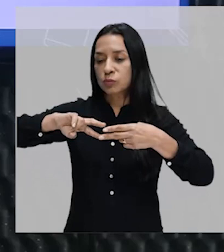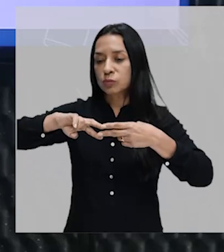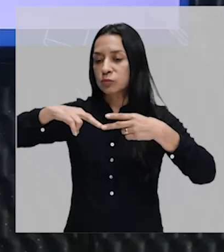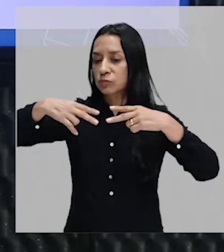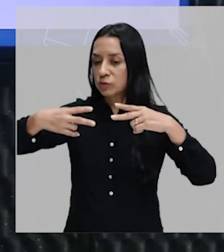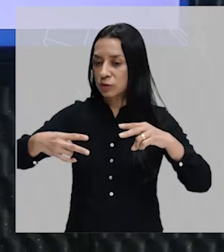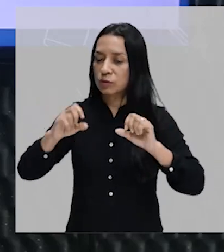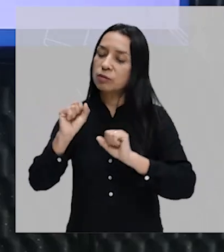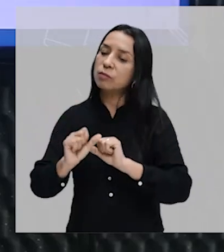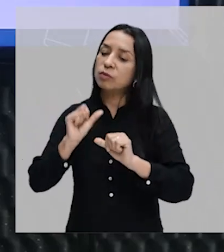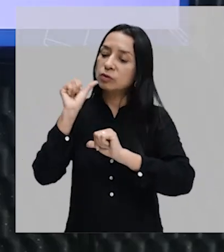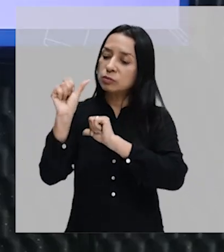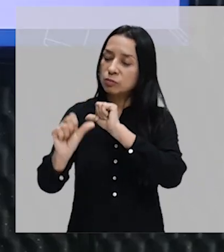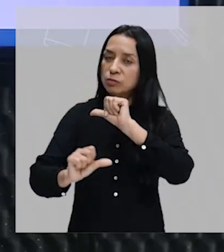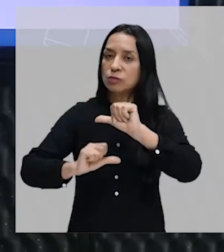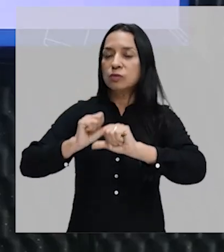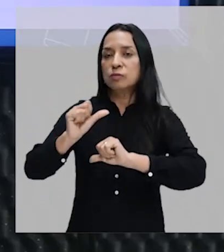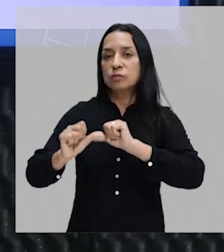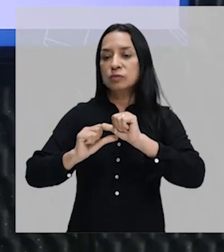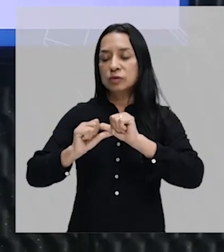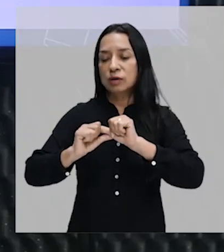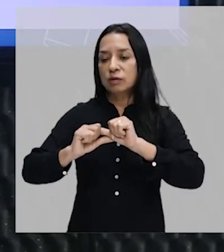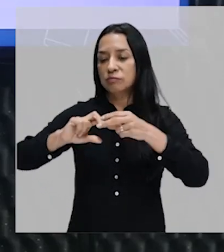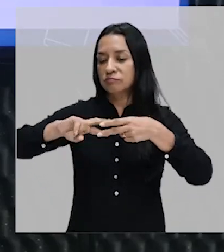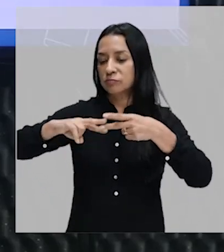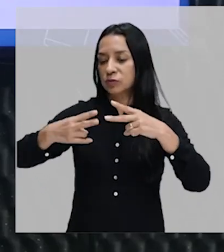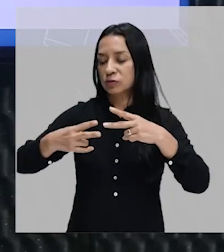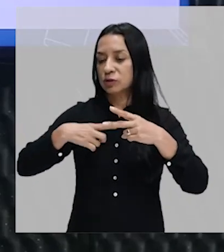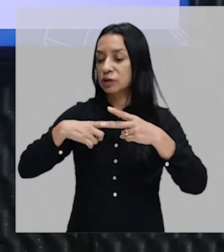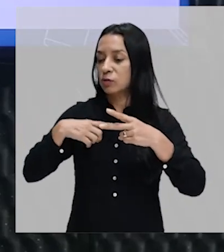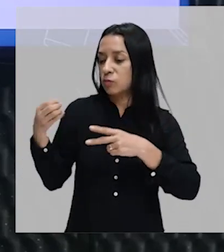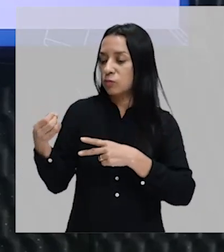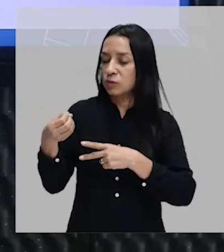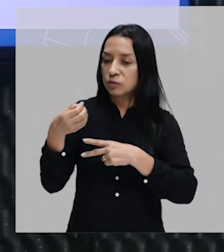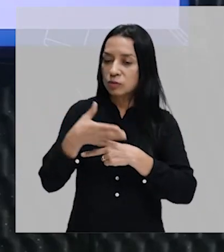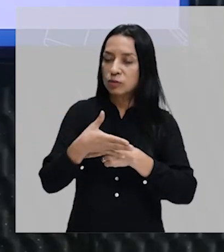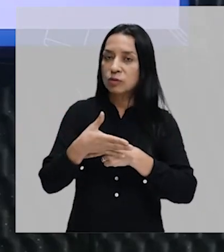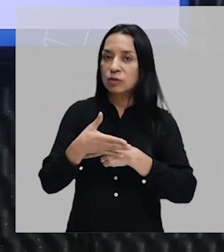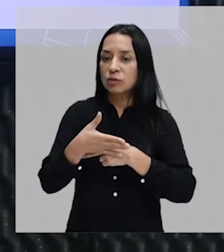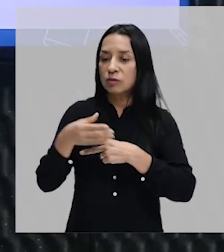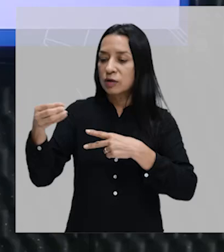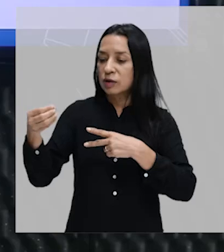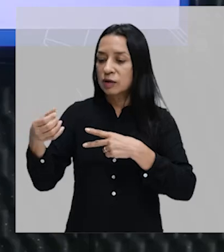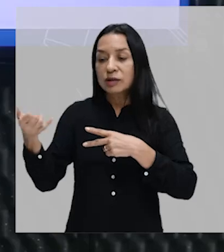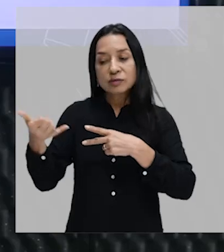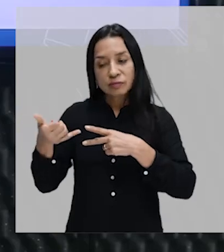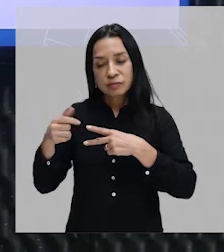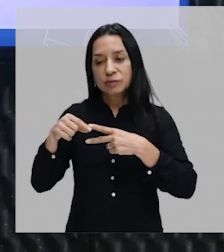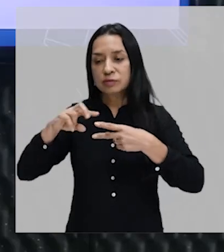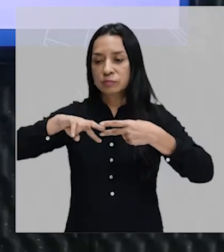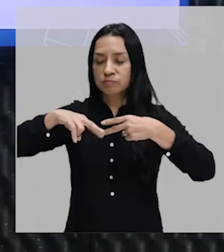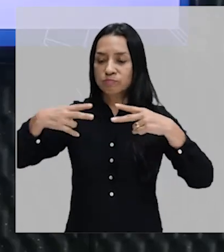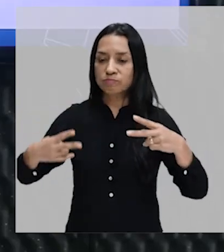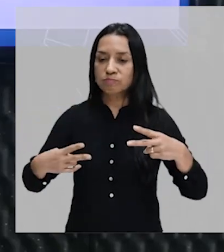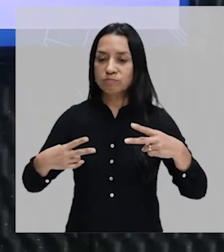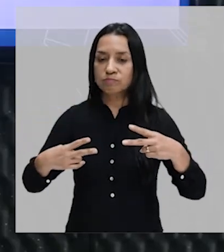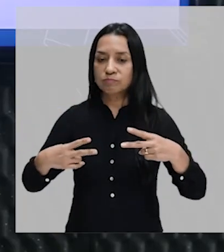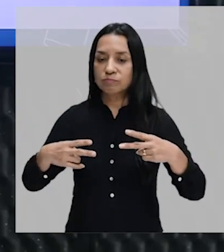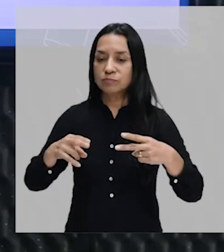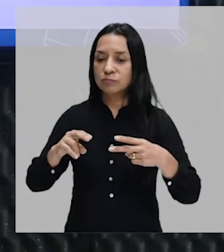pode alterar a informação genética. Isso traz uma nova informação para o DNA. Então, isso é mutação.